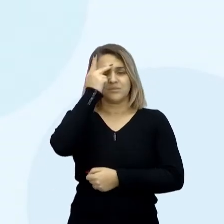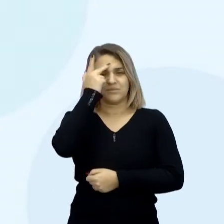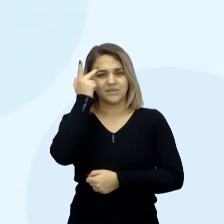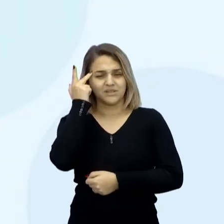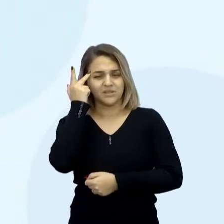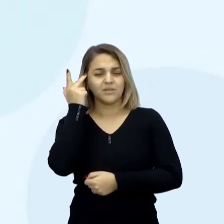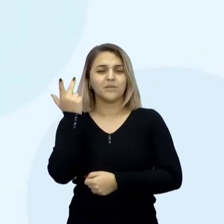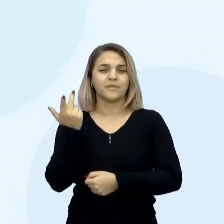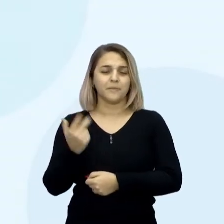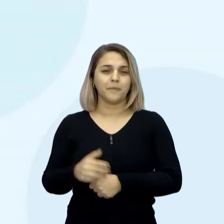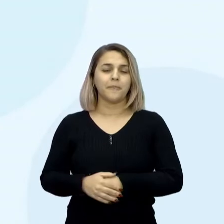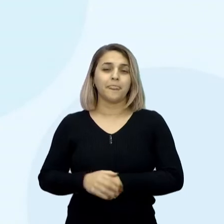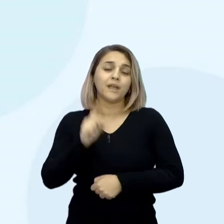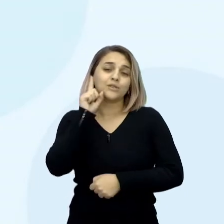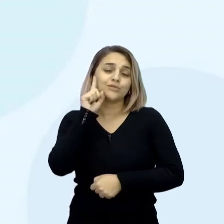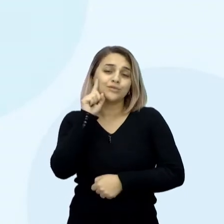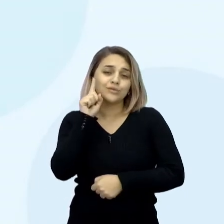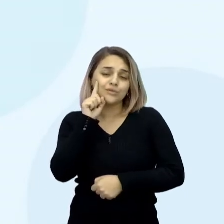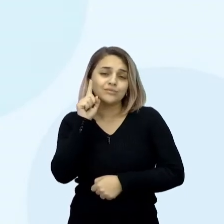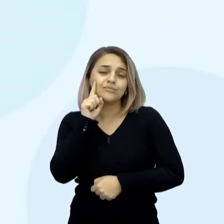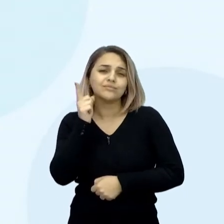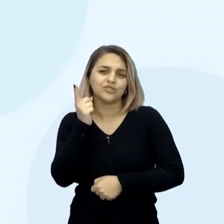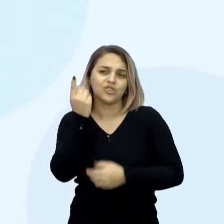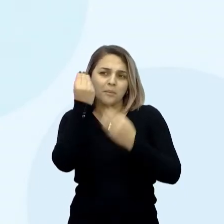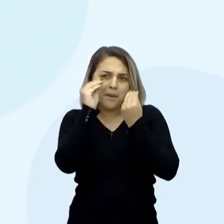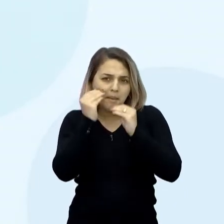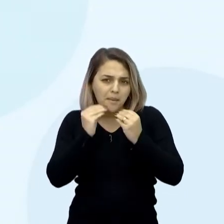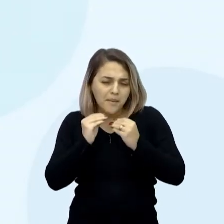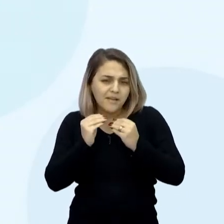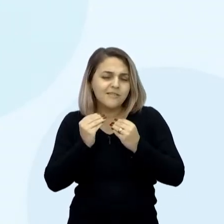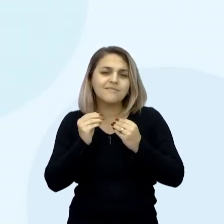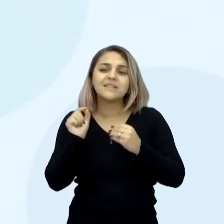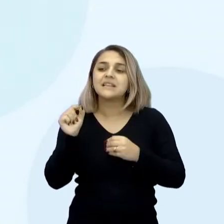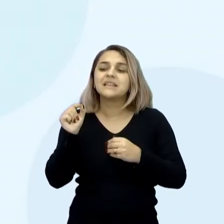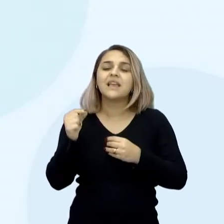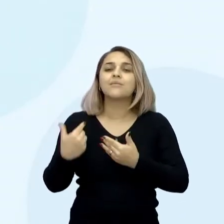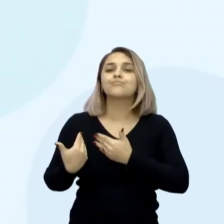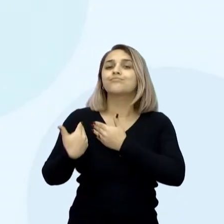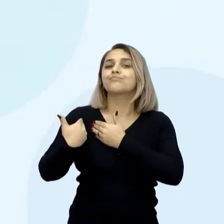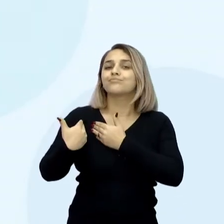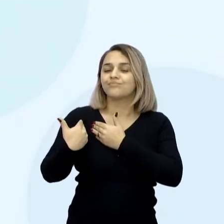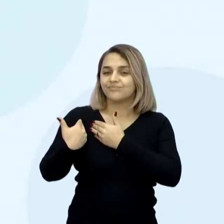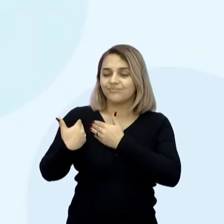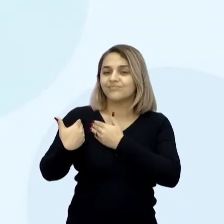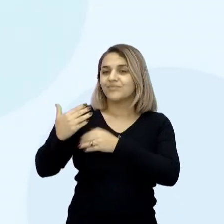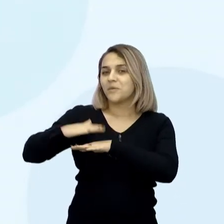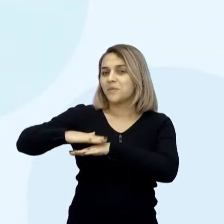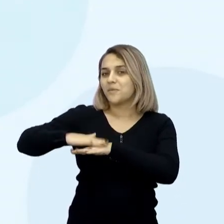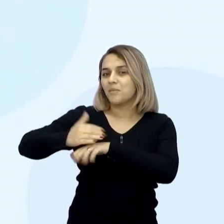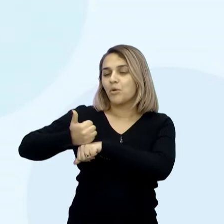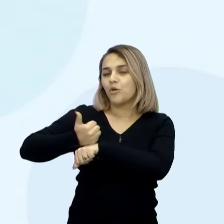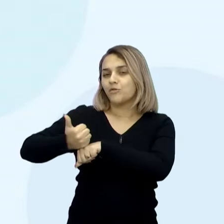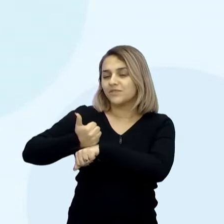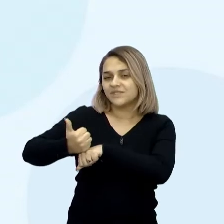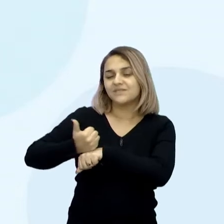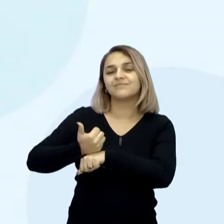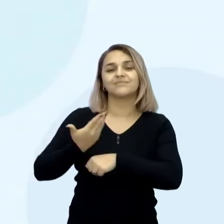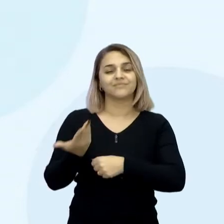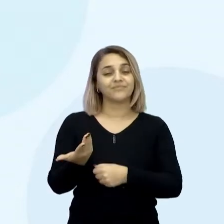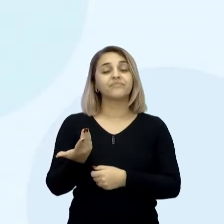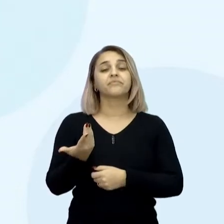socioemocionais, aquele recorte do dia a dia, estavam maquiados? Quem serão esses atores? Quem são essas pessoas? São algumas